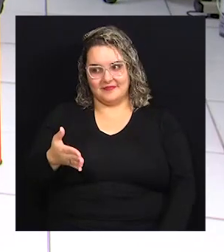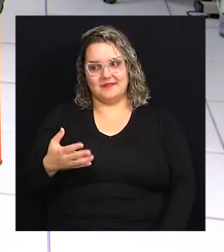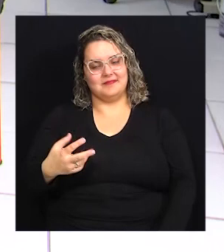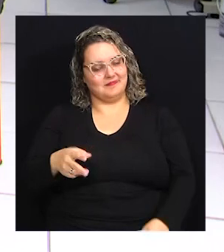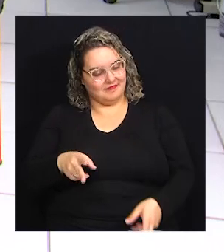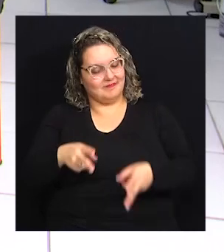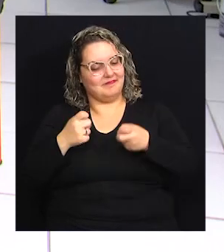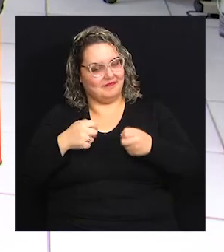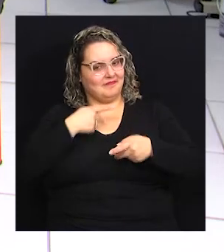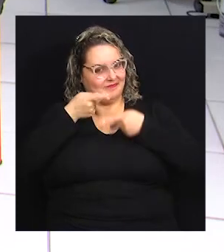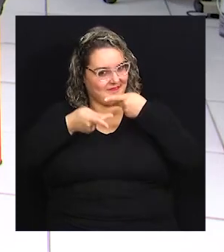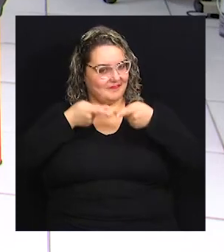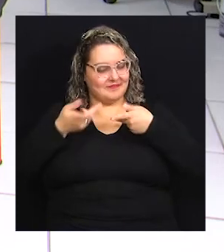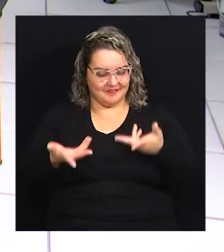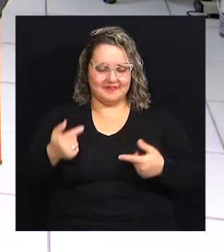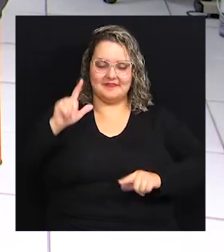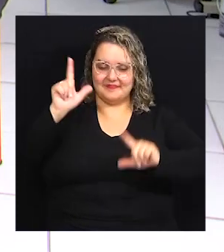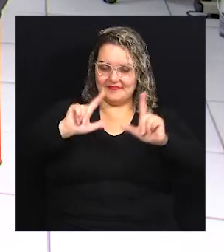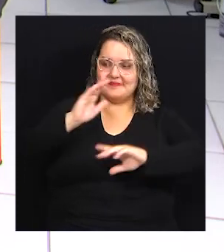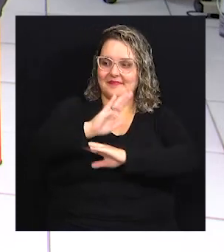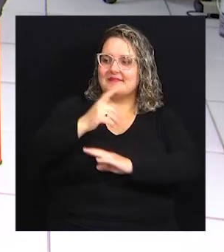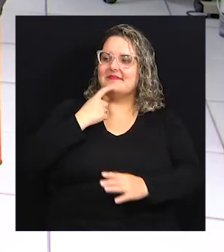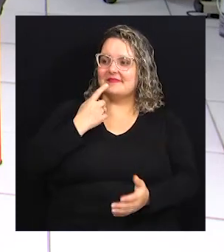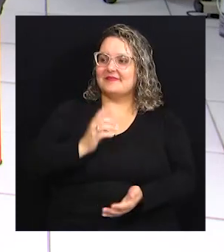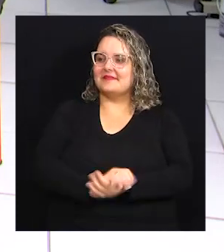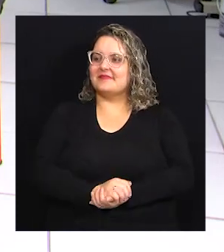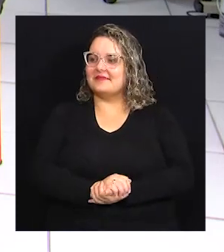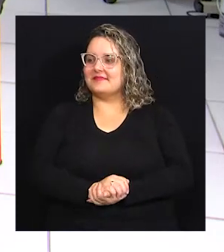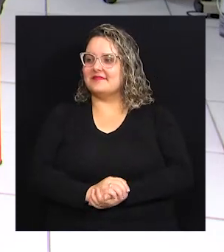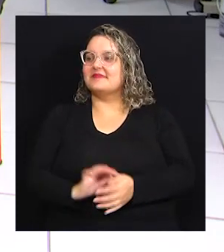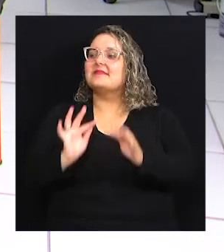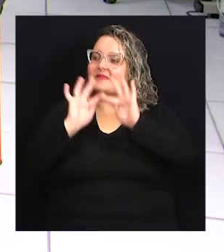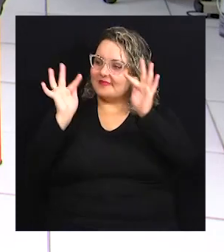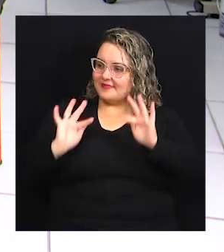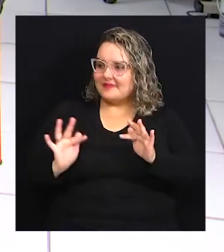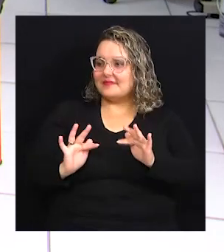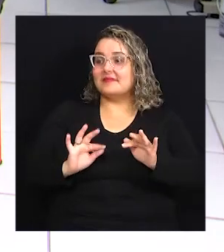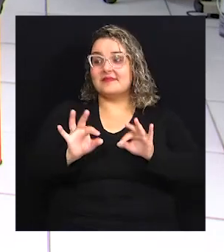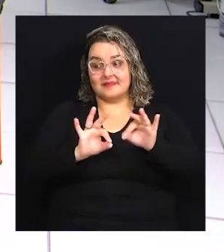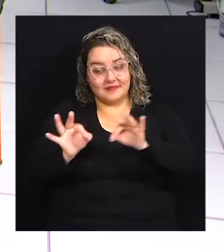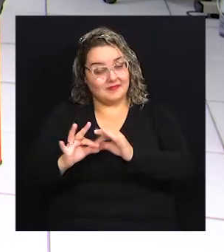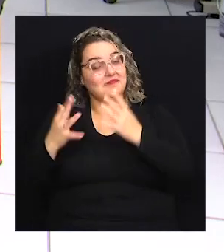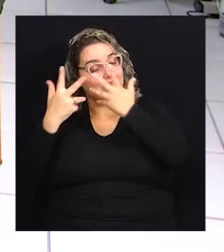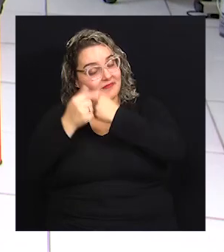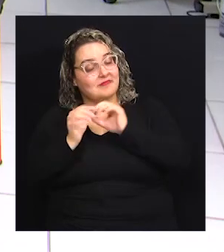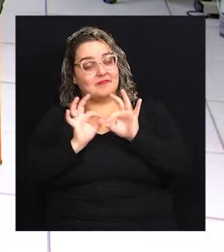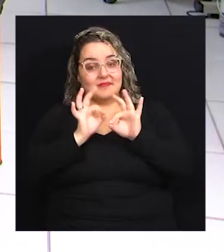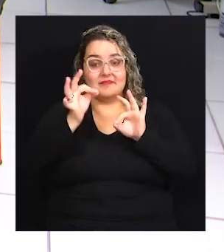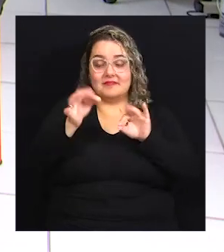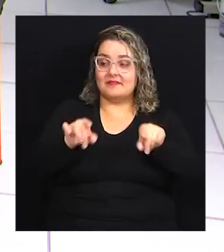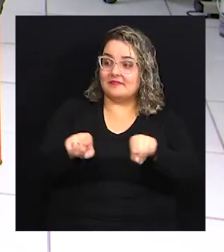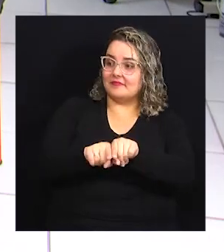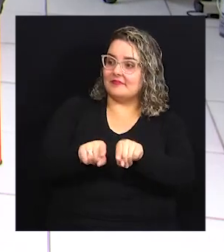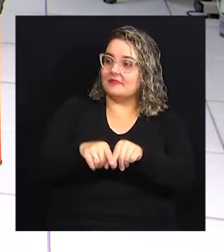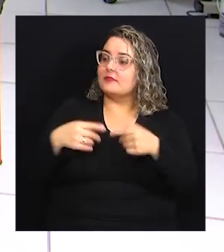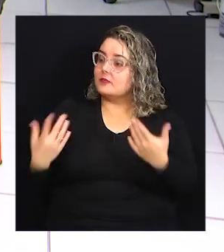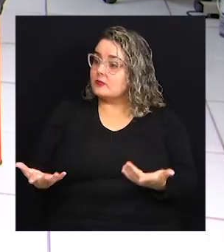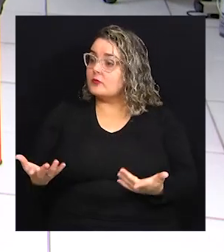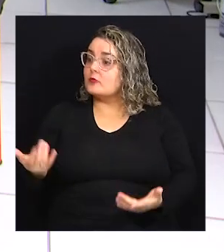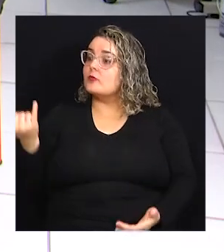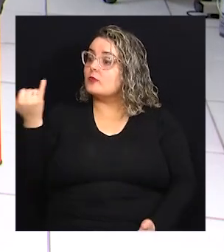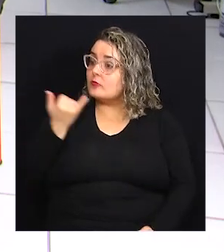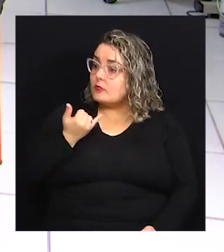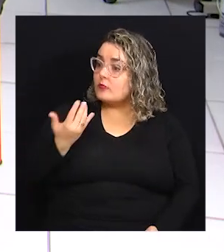já anotou meu sotaque aqui na TV Câmara. Então, fico feliz de um projeto tão bonito ter chegado tão longe também. Mas